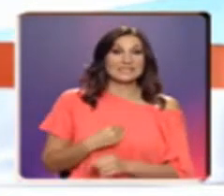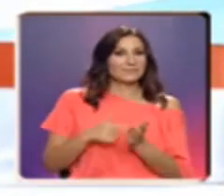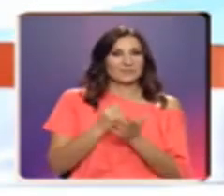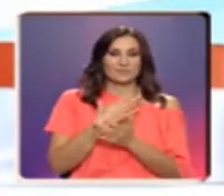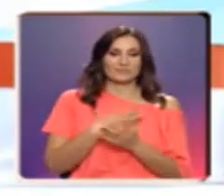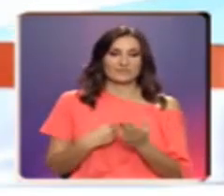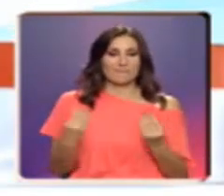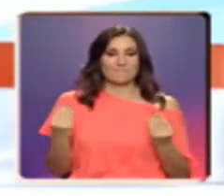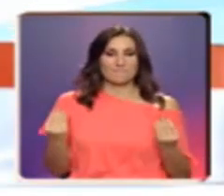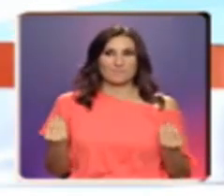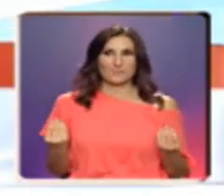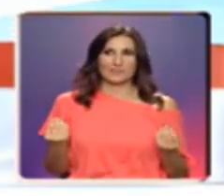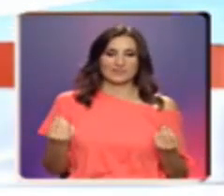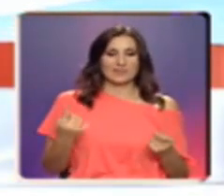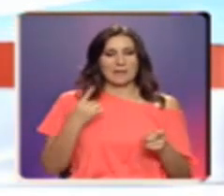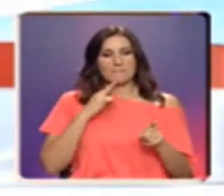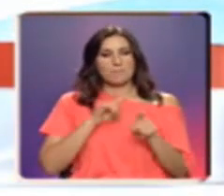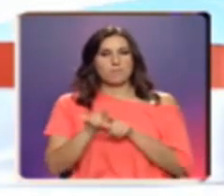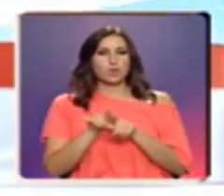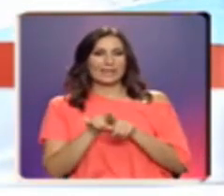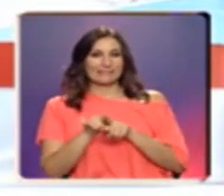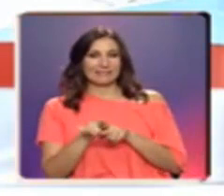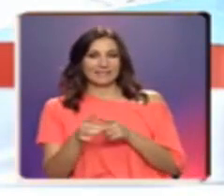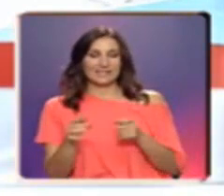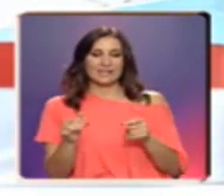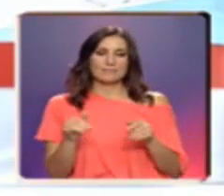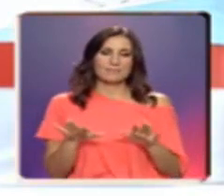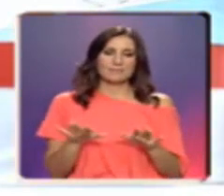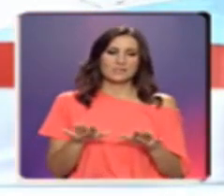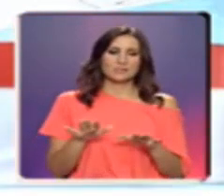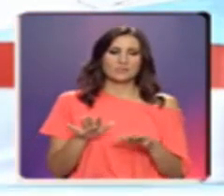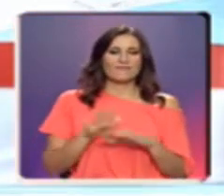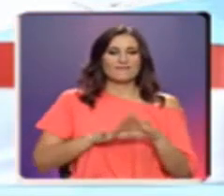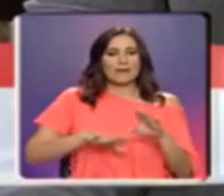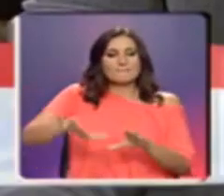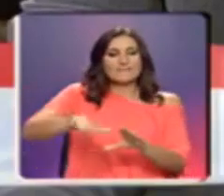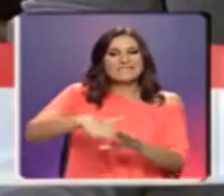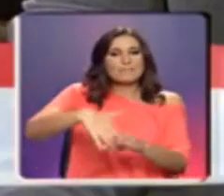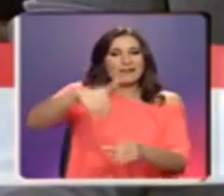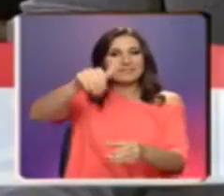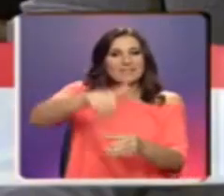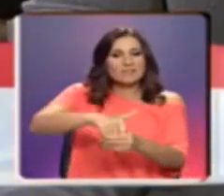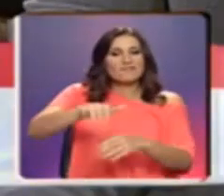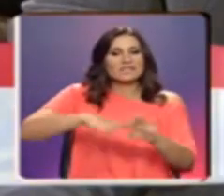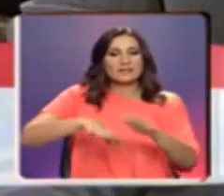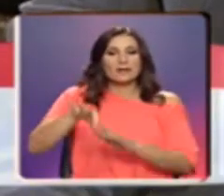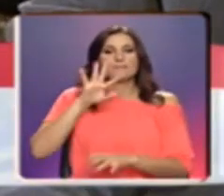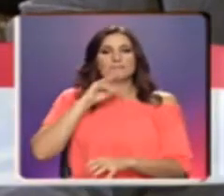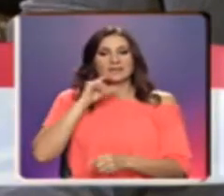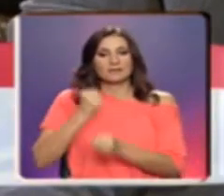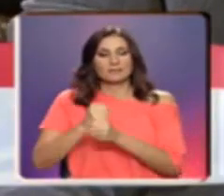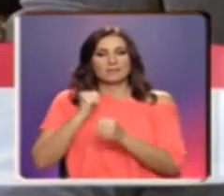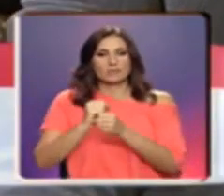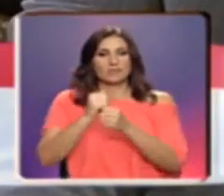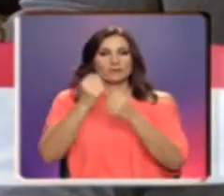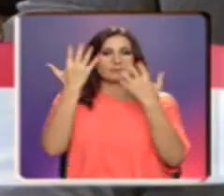muito de política, mas não é no sentido de fazer parte da política, mas de política. A minha mãe trabalhou na